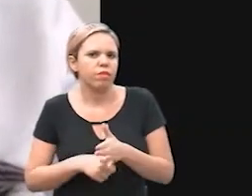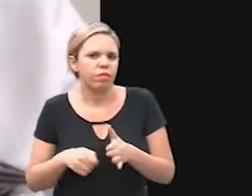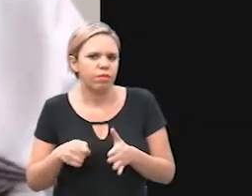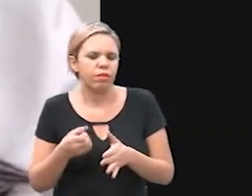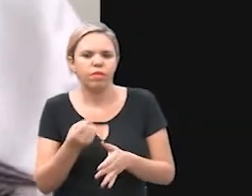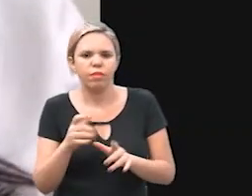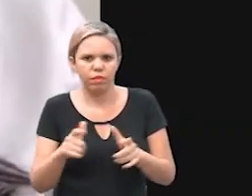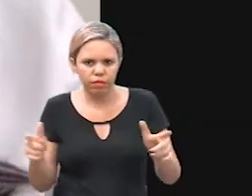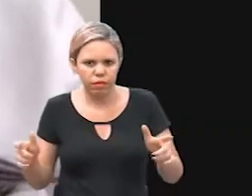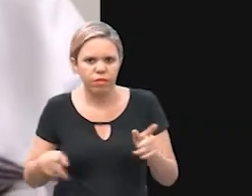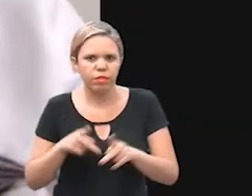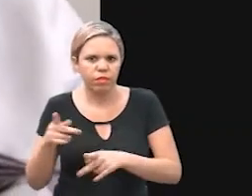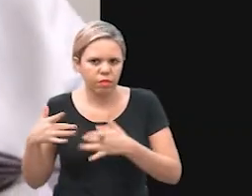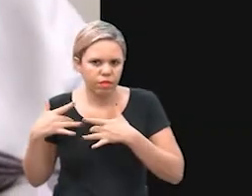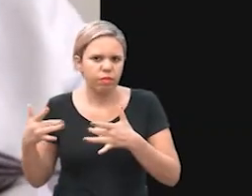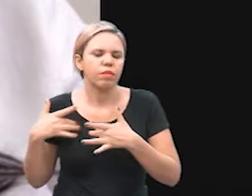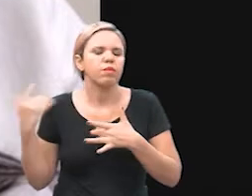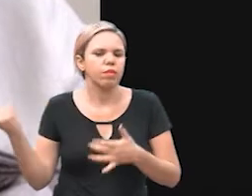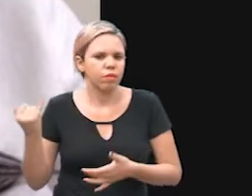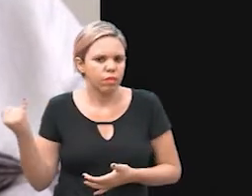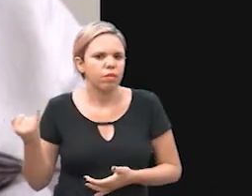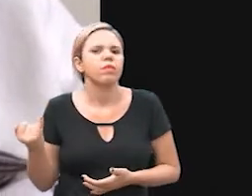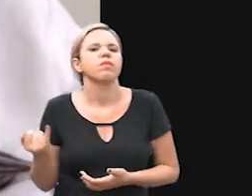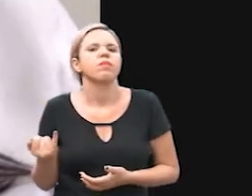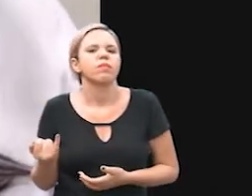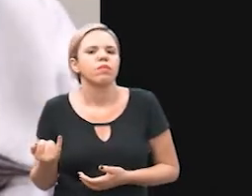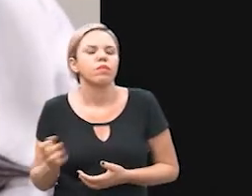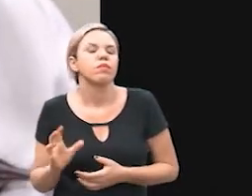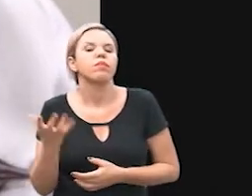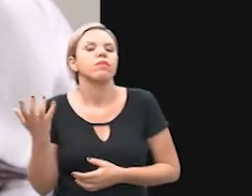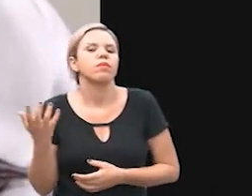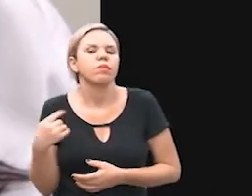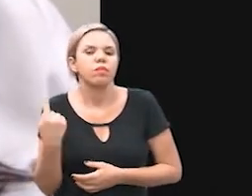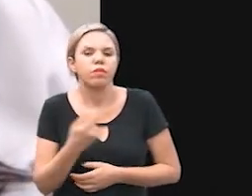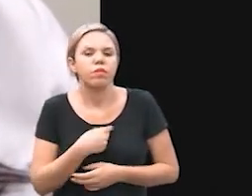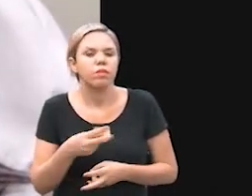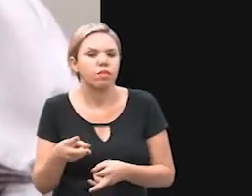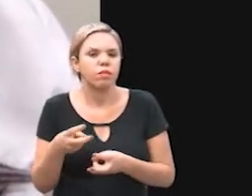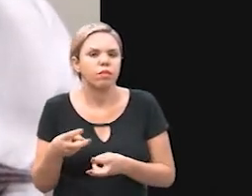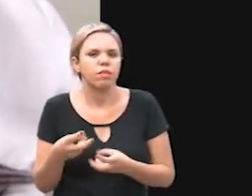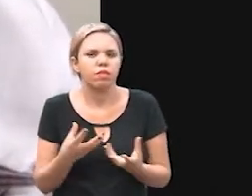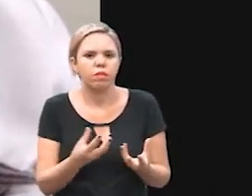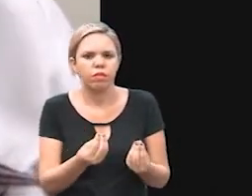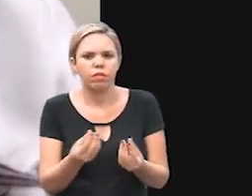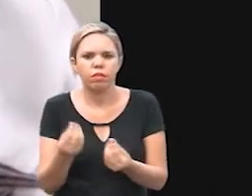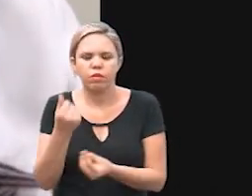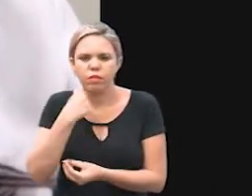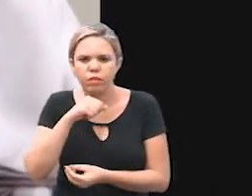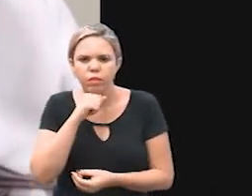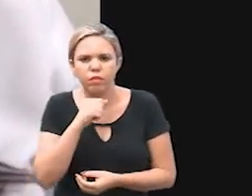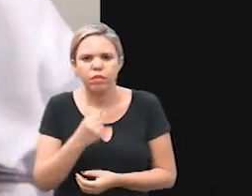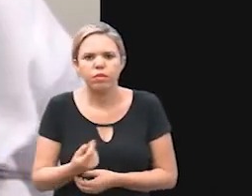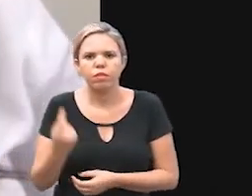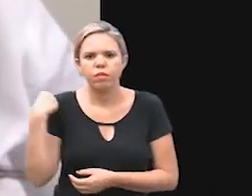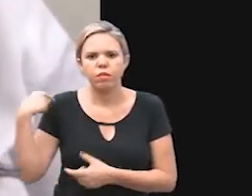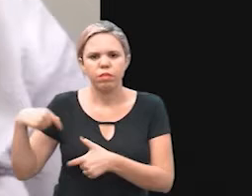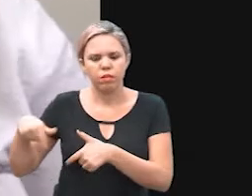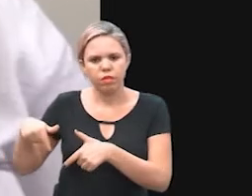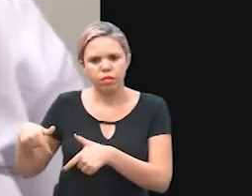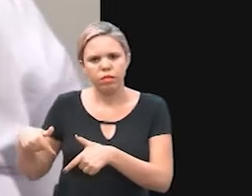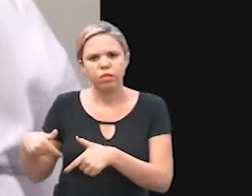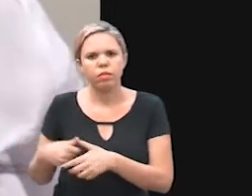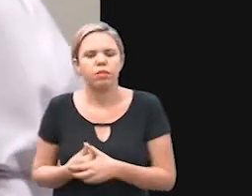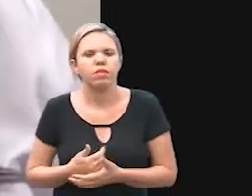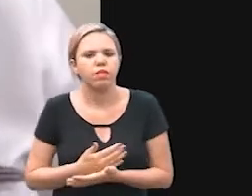de doadoras. Importante, né? O que aconteceu, né? Que nós observamos que muitas mães que estavam